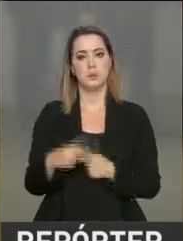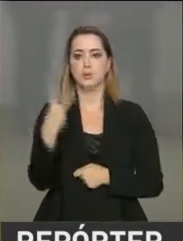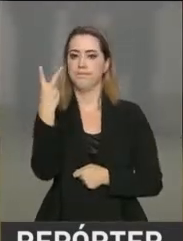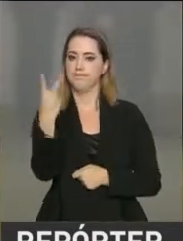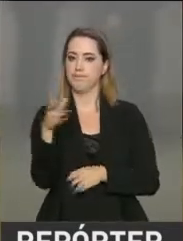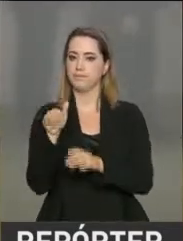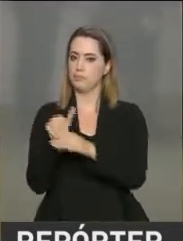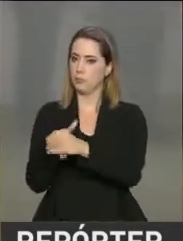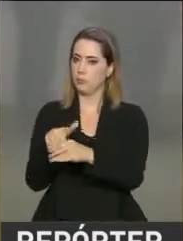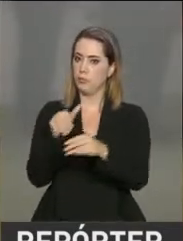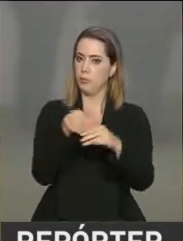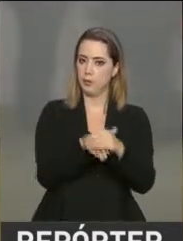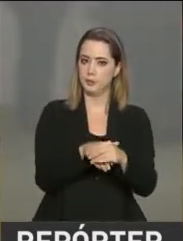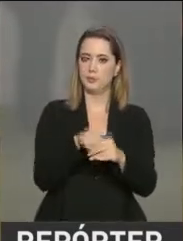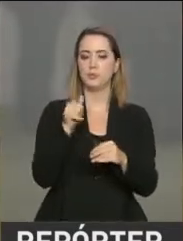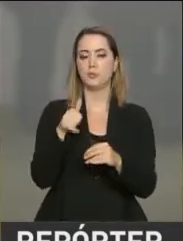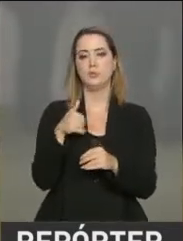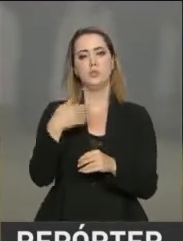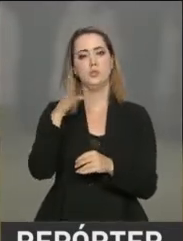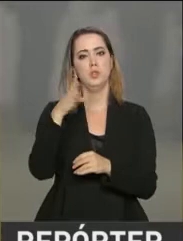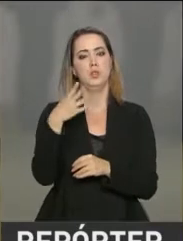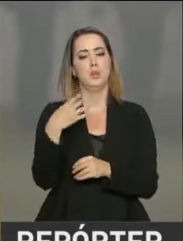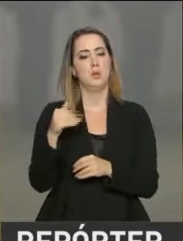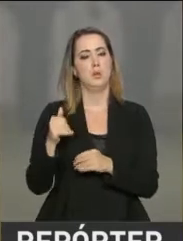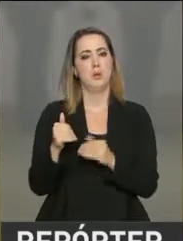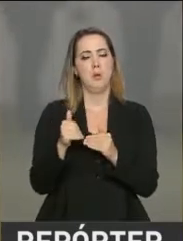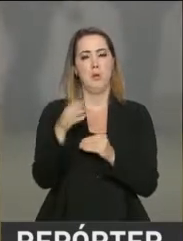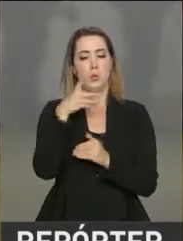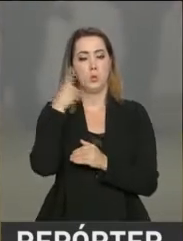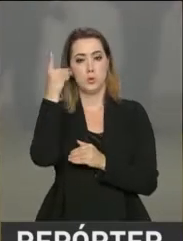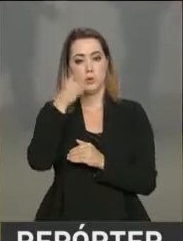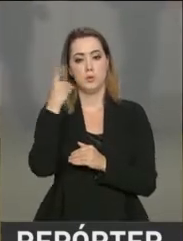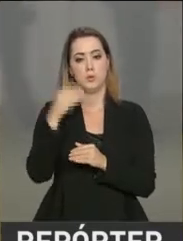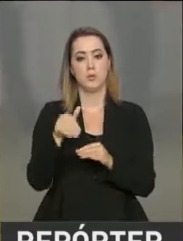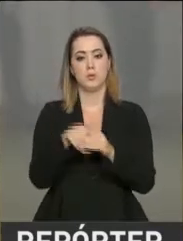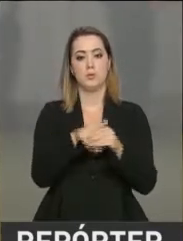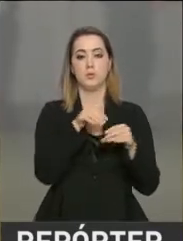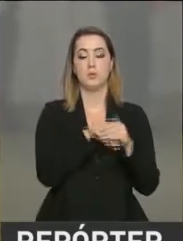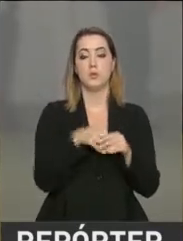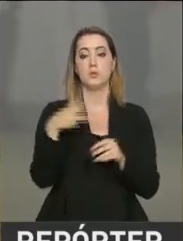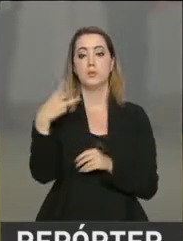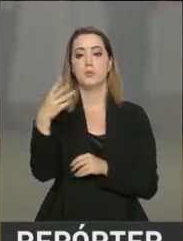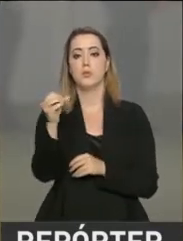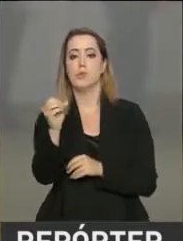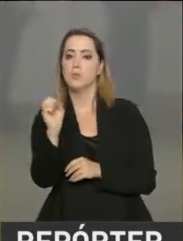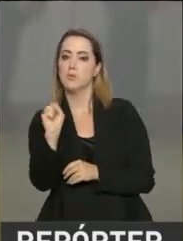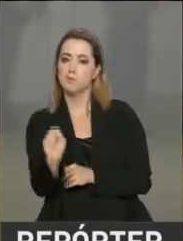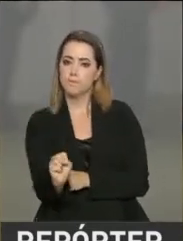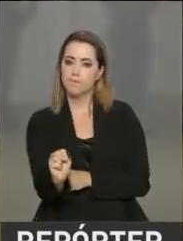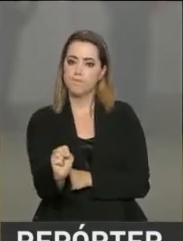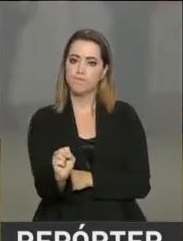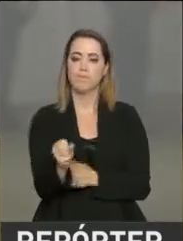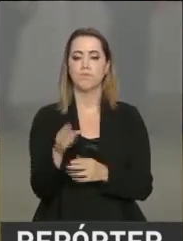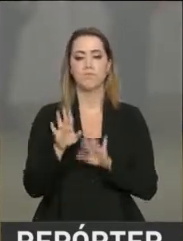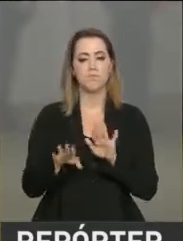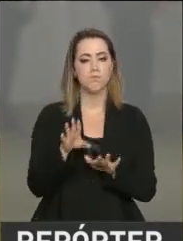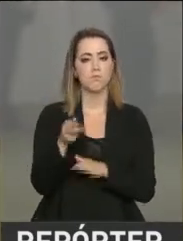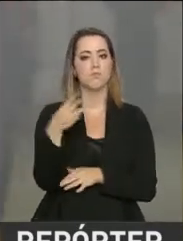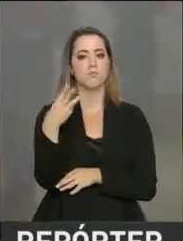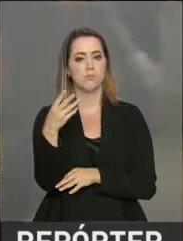duas votações e maioria qualificada dos votos dos deputados, o que significa em cada votação pelo